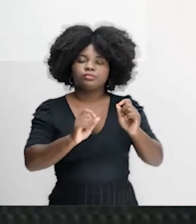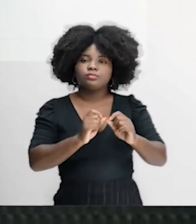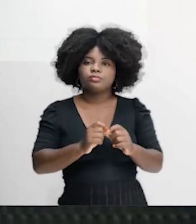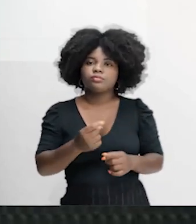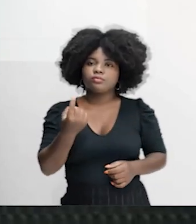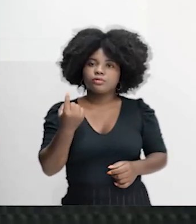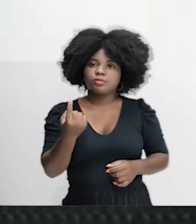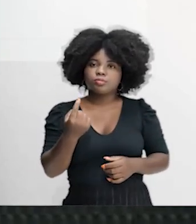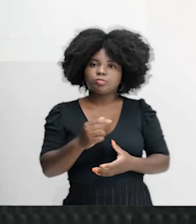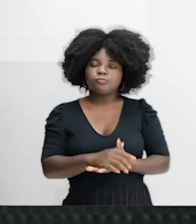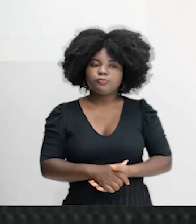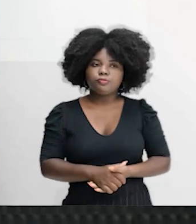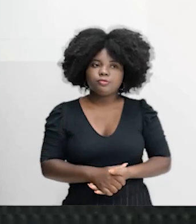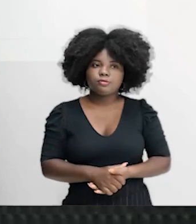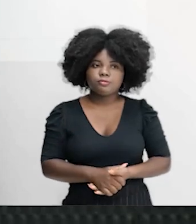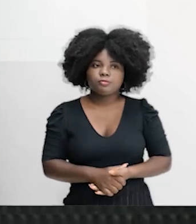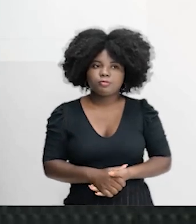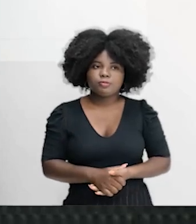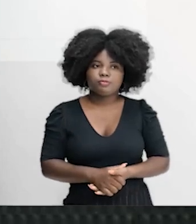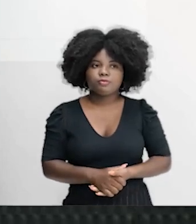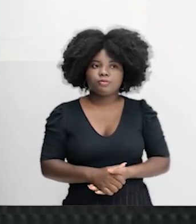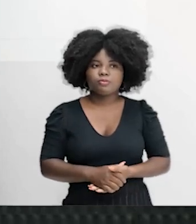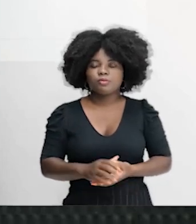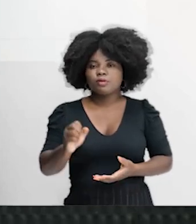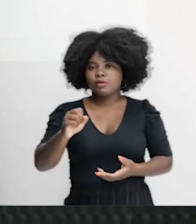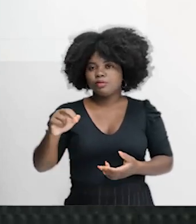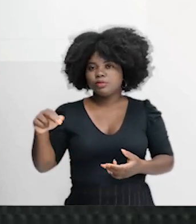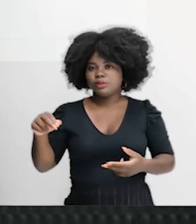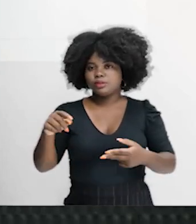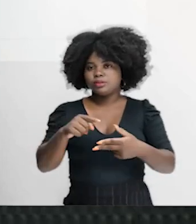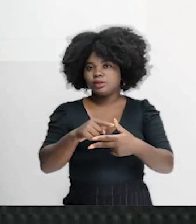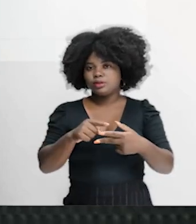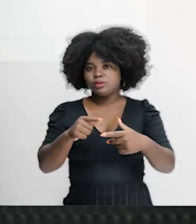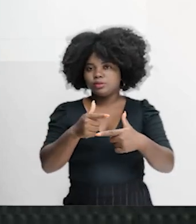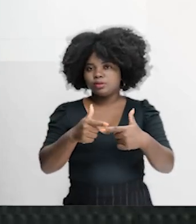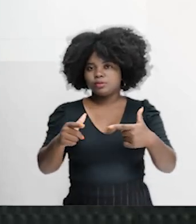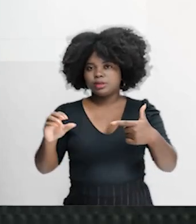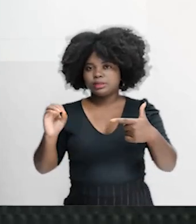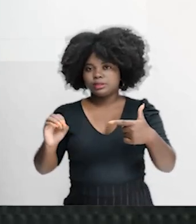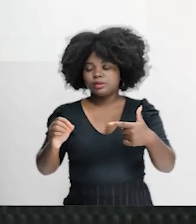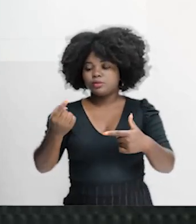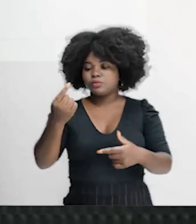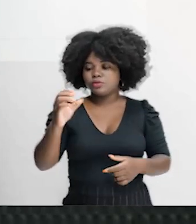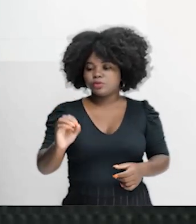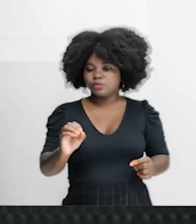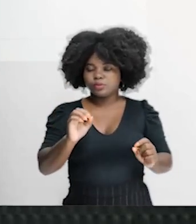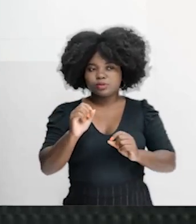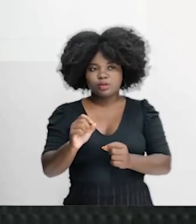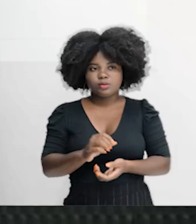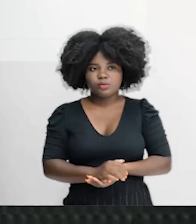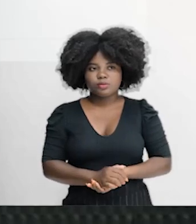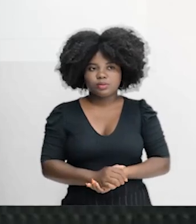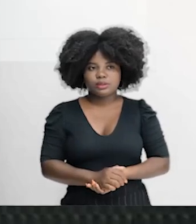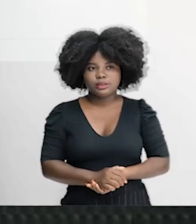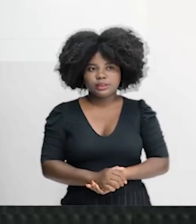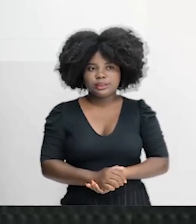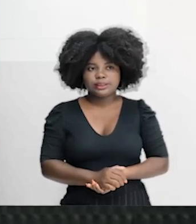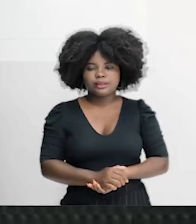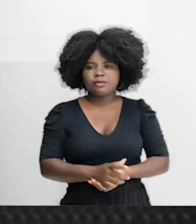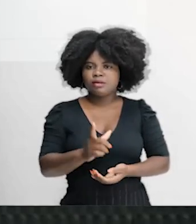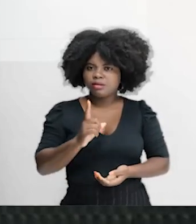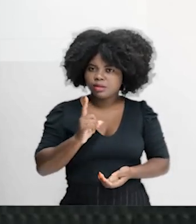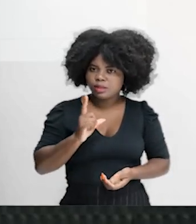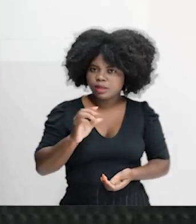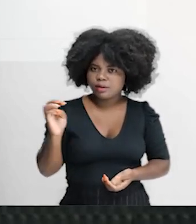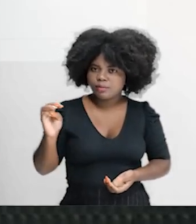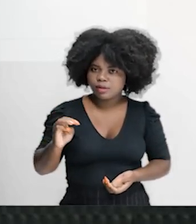2 é 1. E o seno é 0. Galera, 1 sobre 0. 1 sobre 0 existe